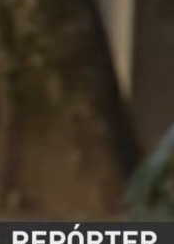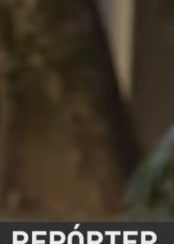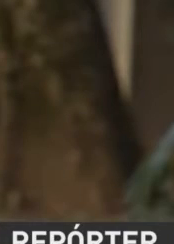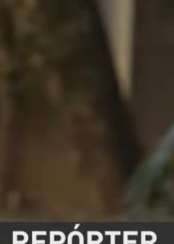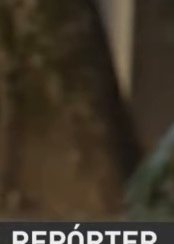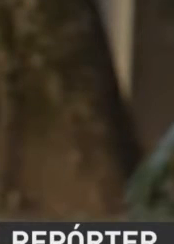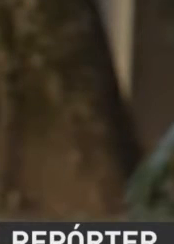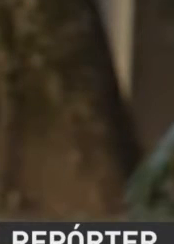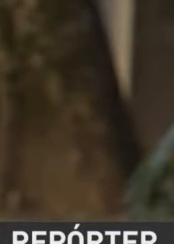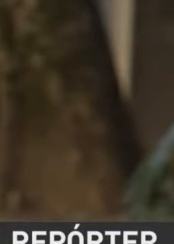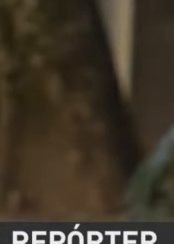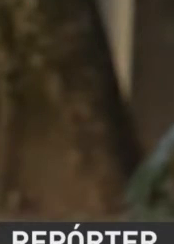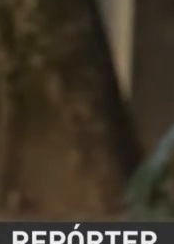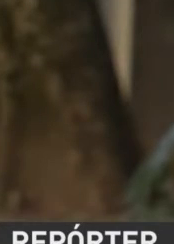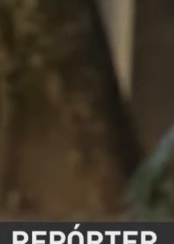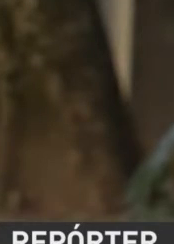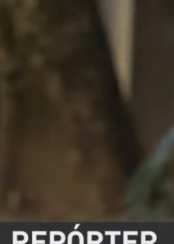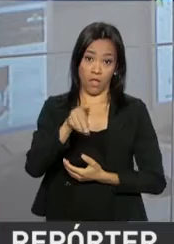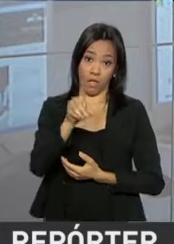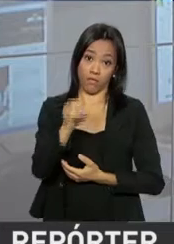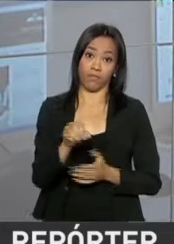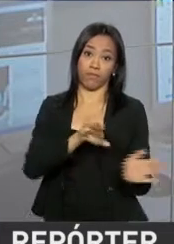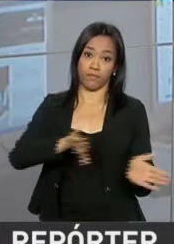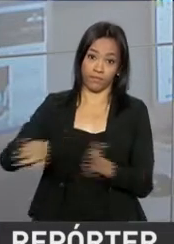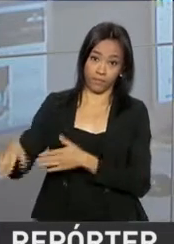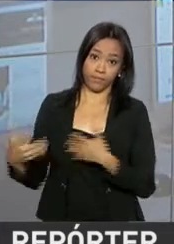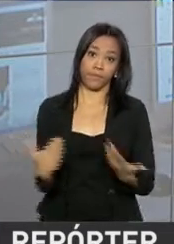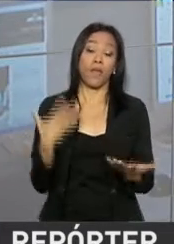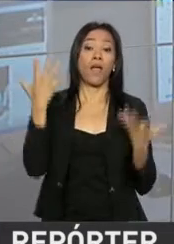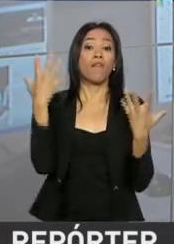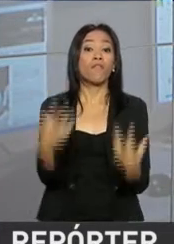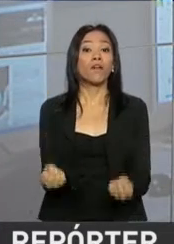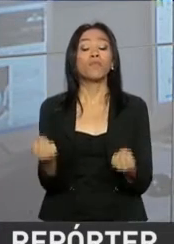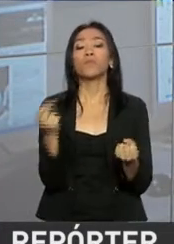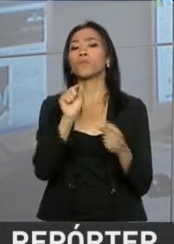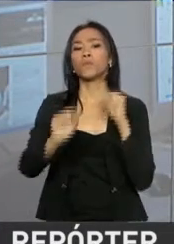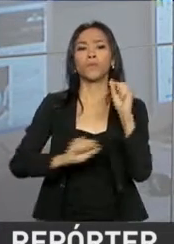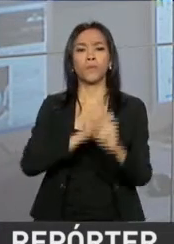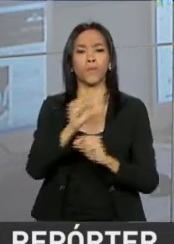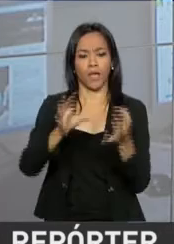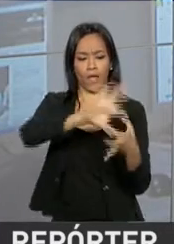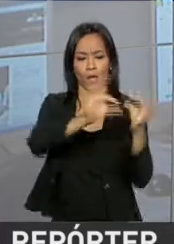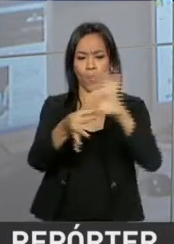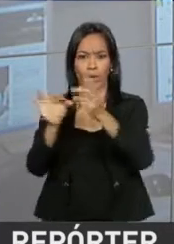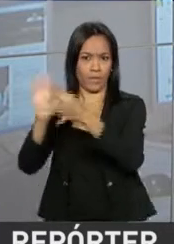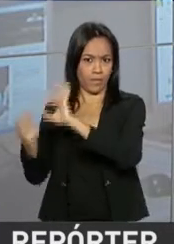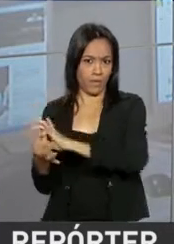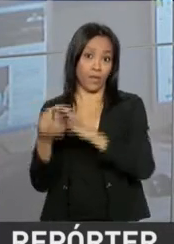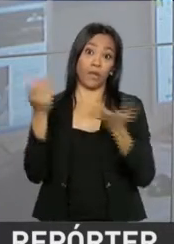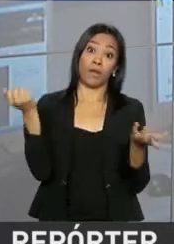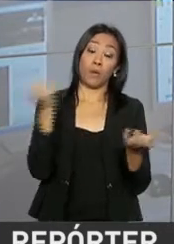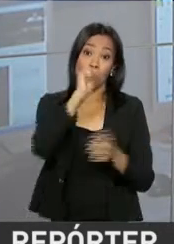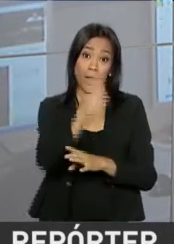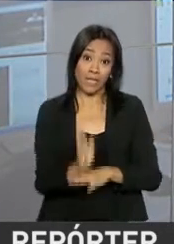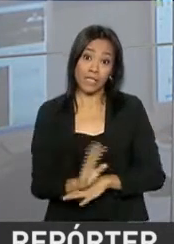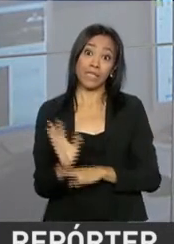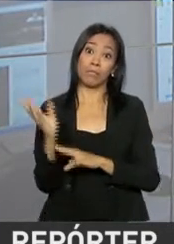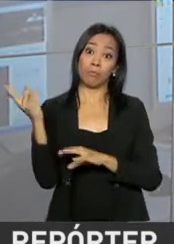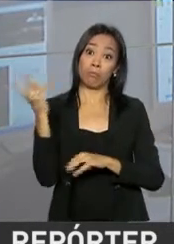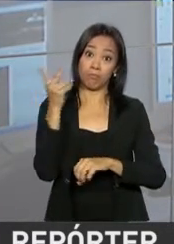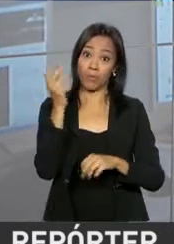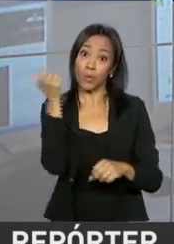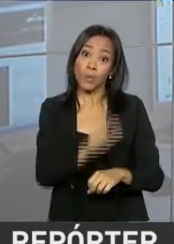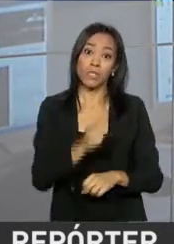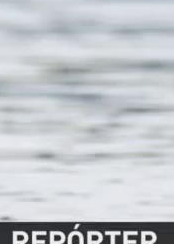de são paulo leonardo meira vamos falar agora de olimpíadas o brasil é prata na canoagem de